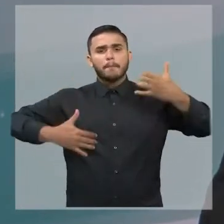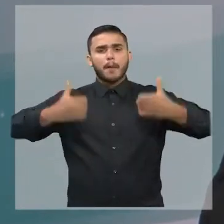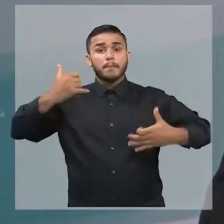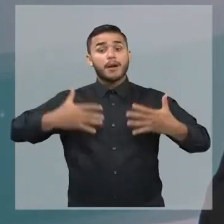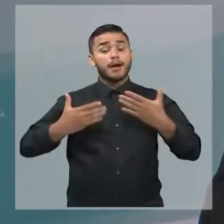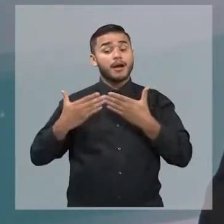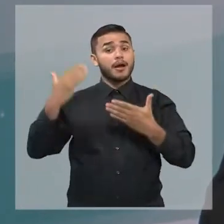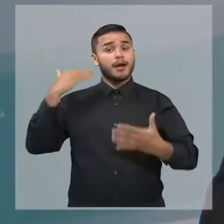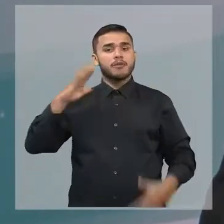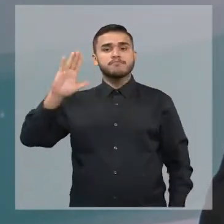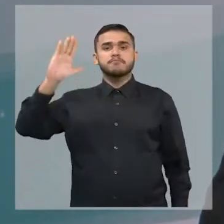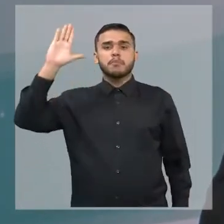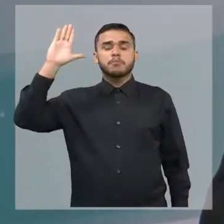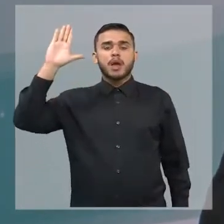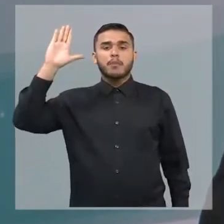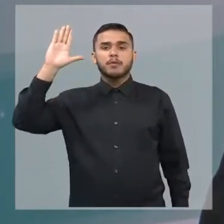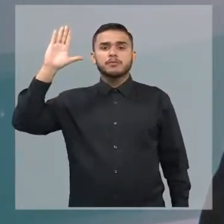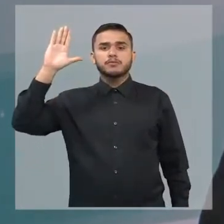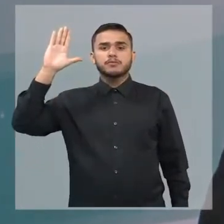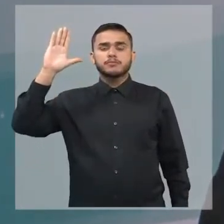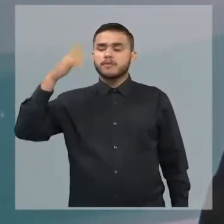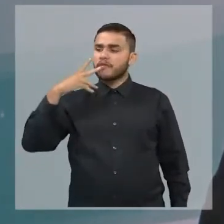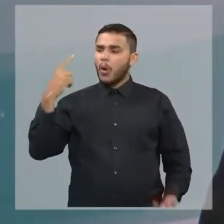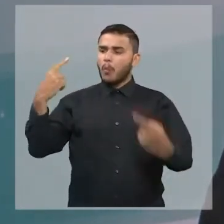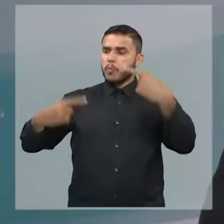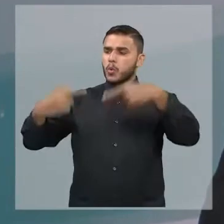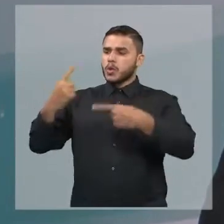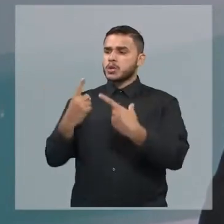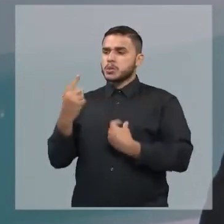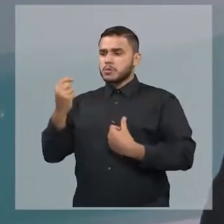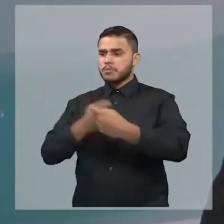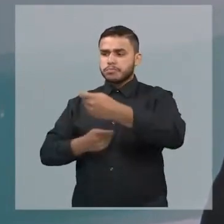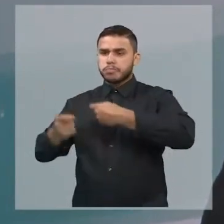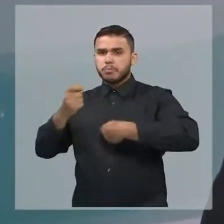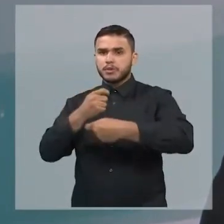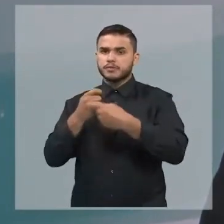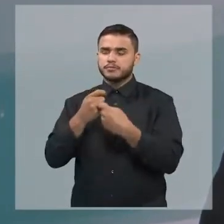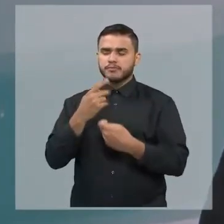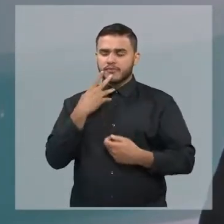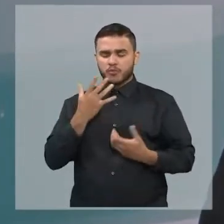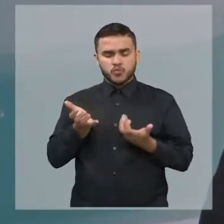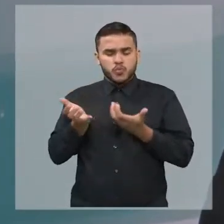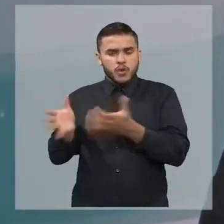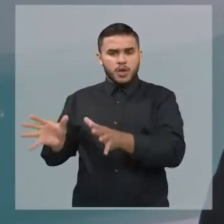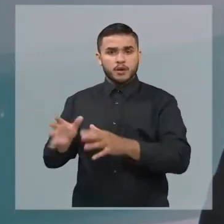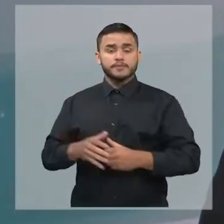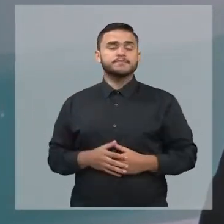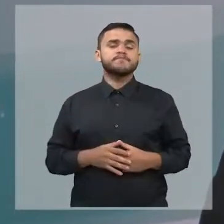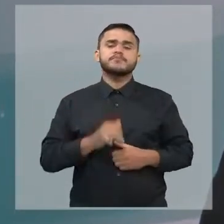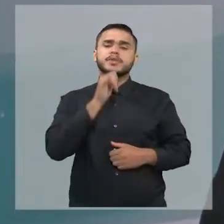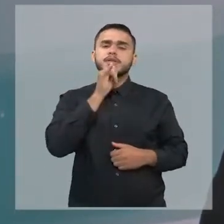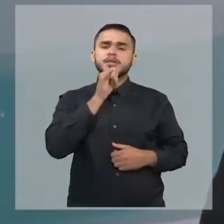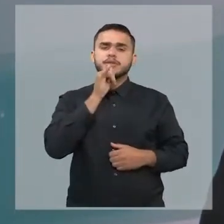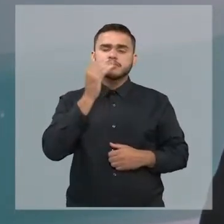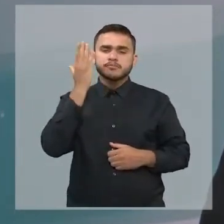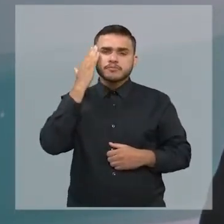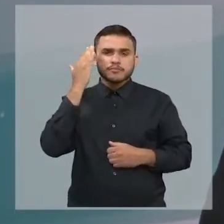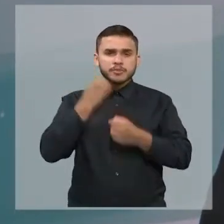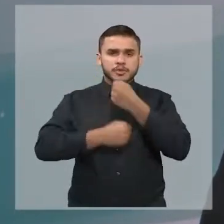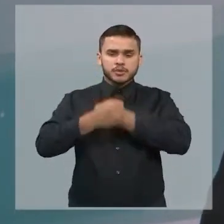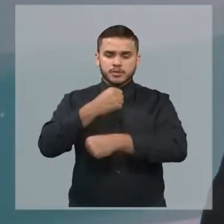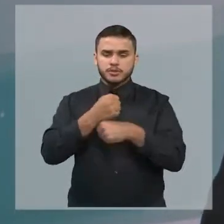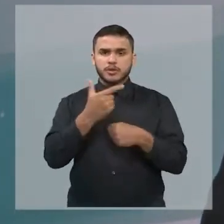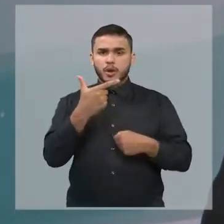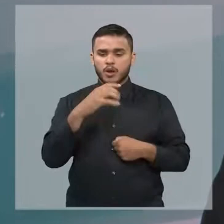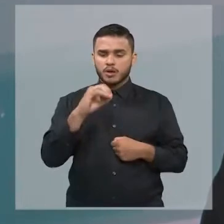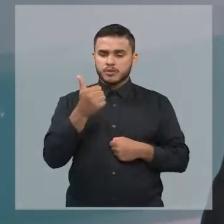de campanha, que é o discurso de negar a política. Ou seja, o governo passou a campanha nas